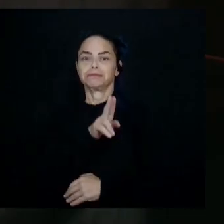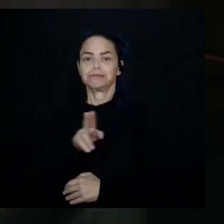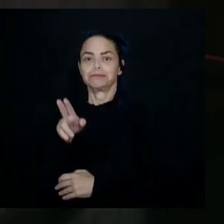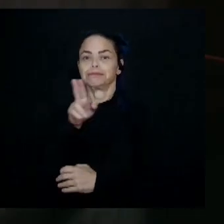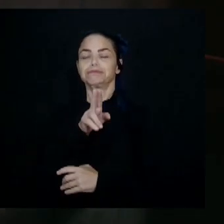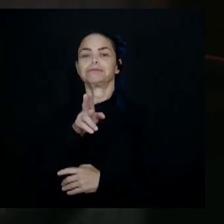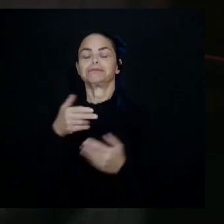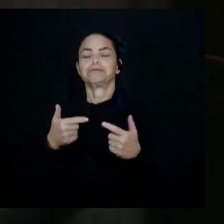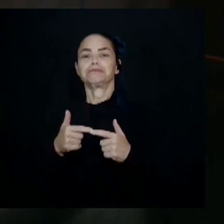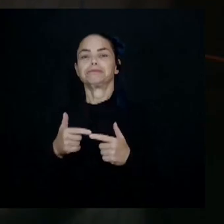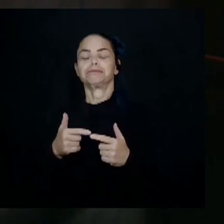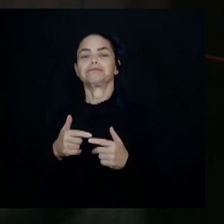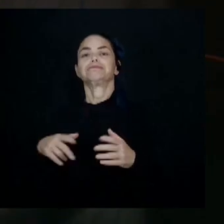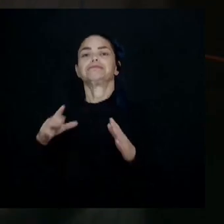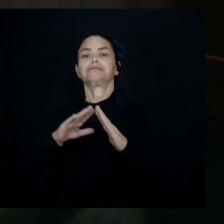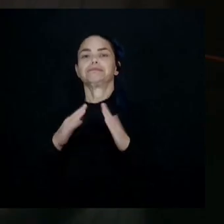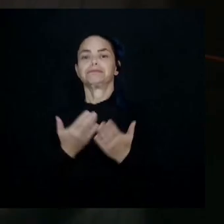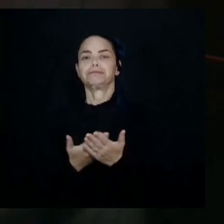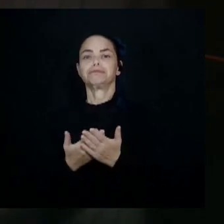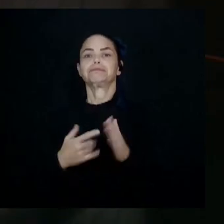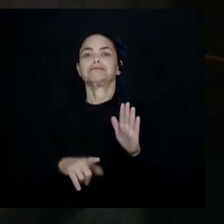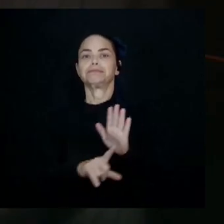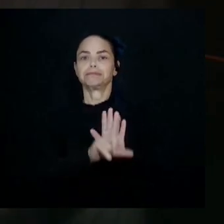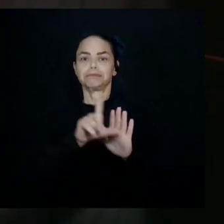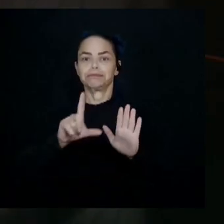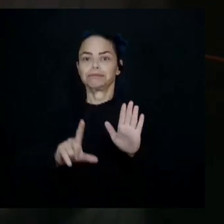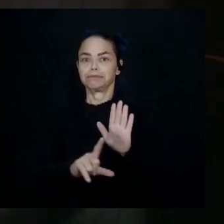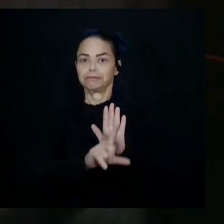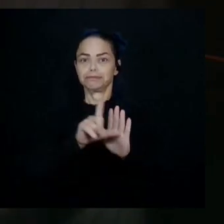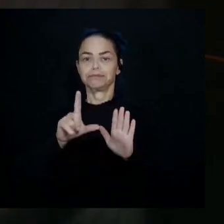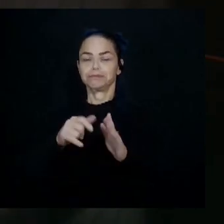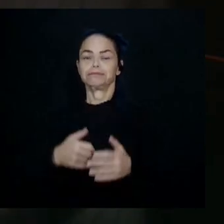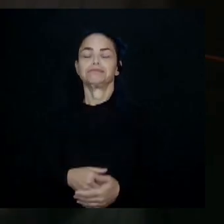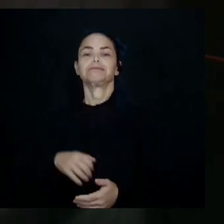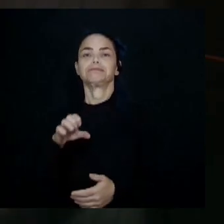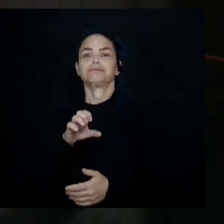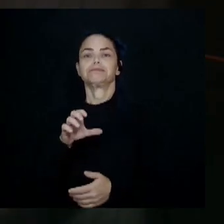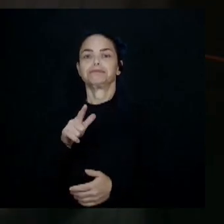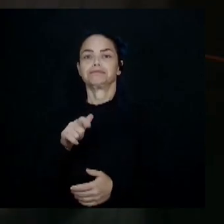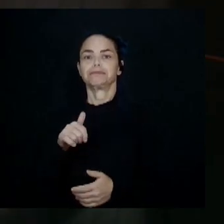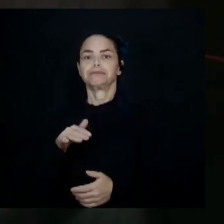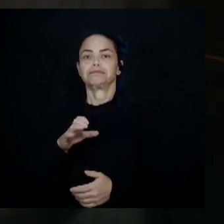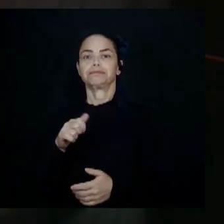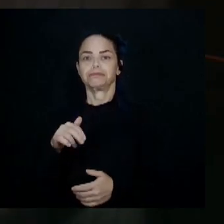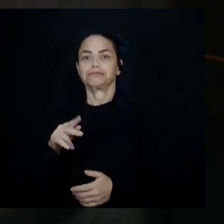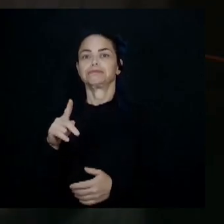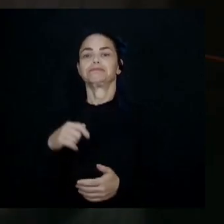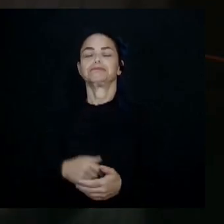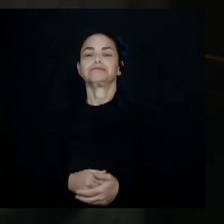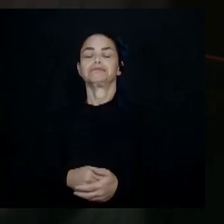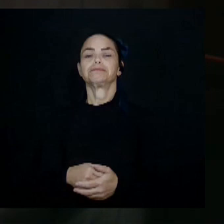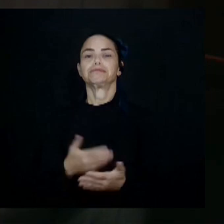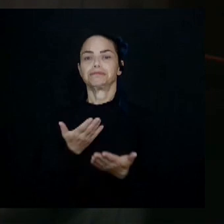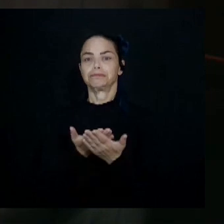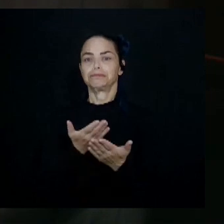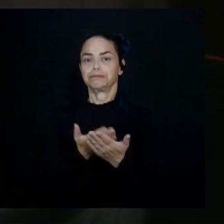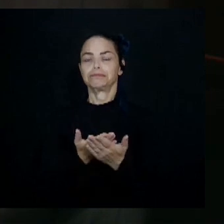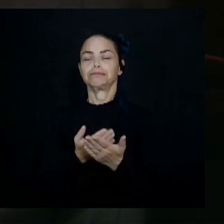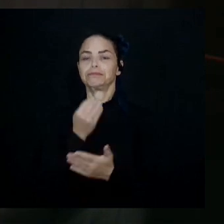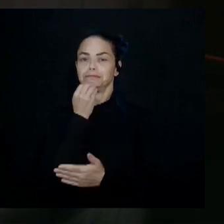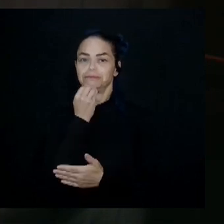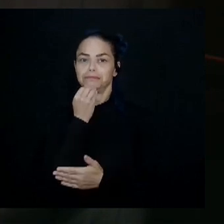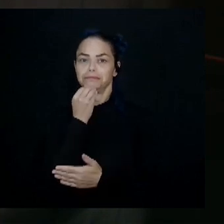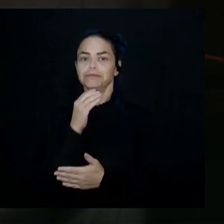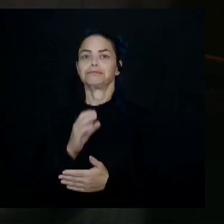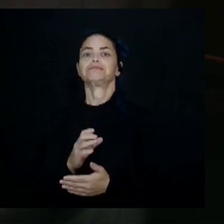Escola do Legislativo de Campinas, Elecamp. O projeto oferece a estudantes universitários a oportunidade de conhecer o funcionamento do